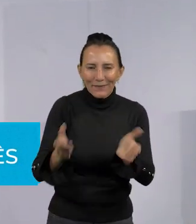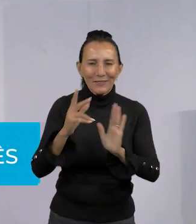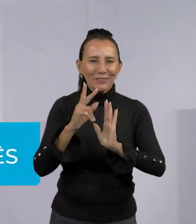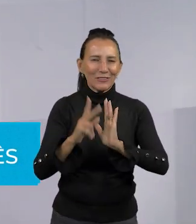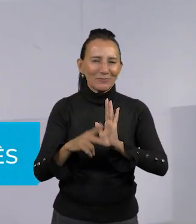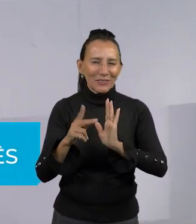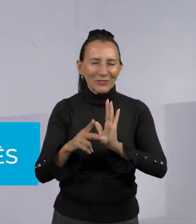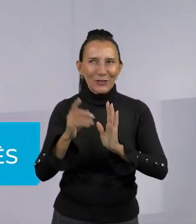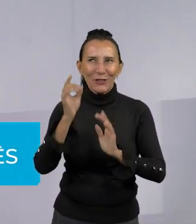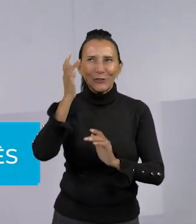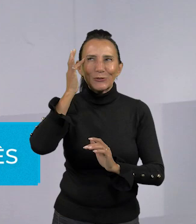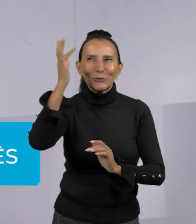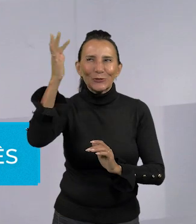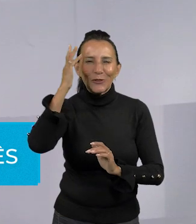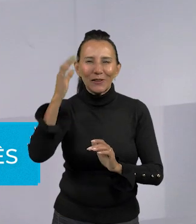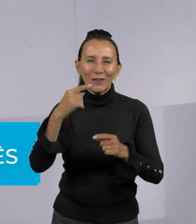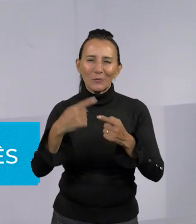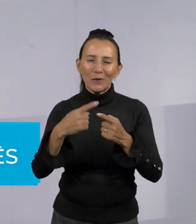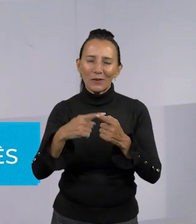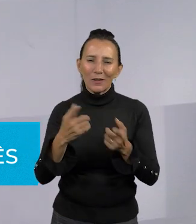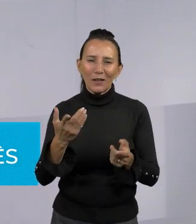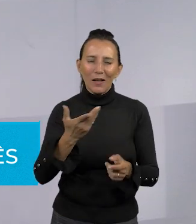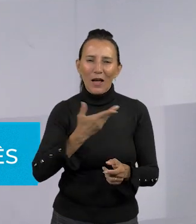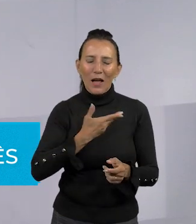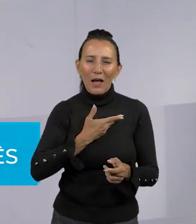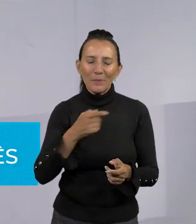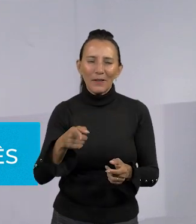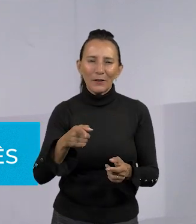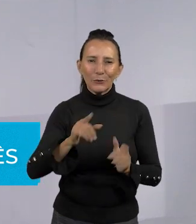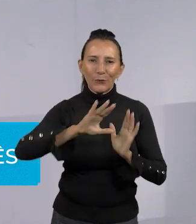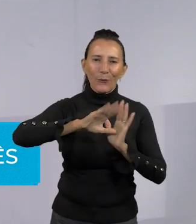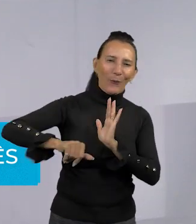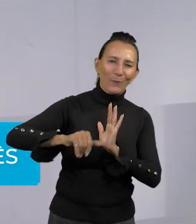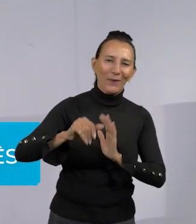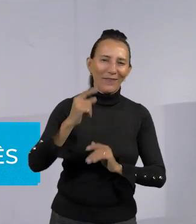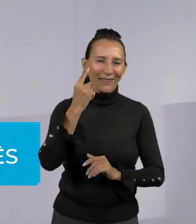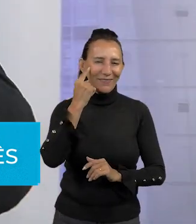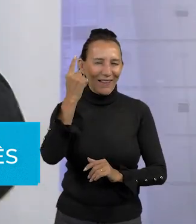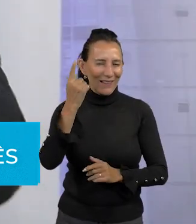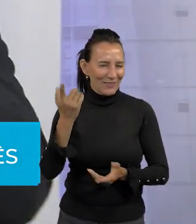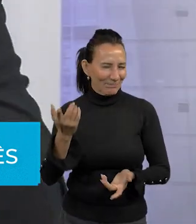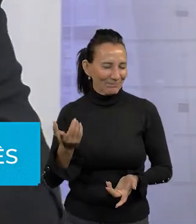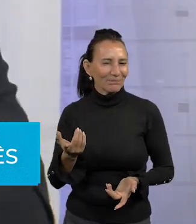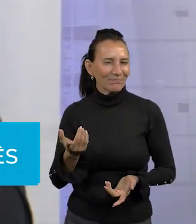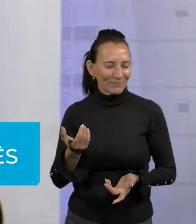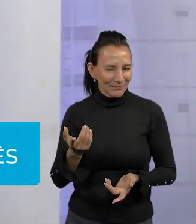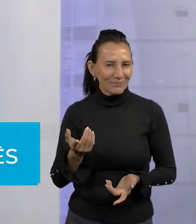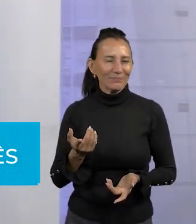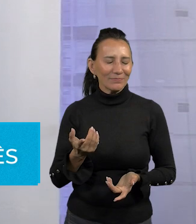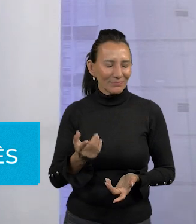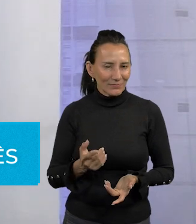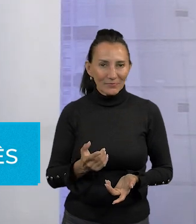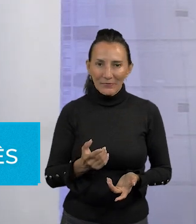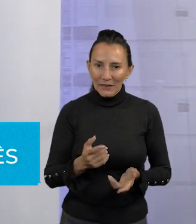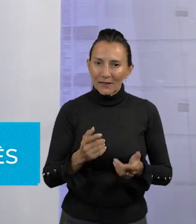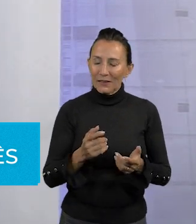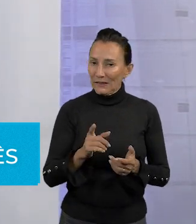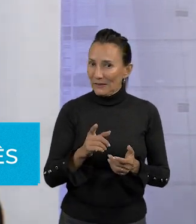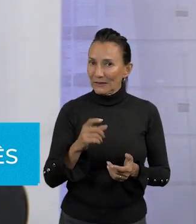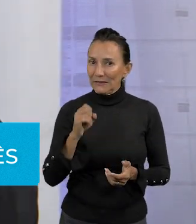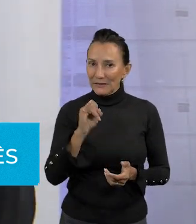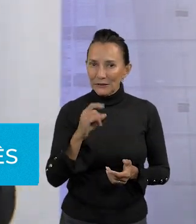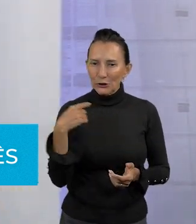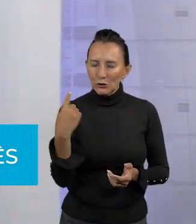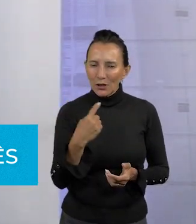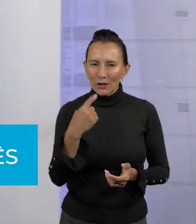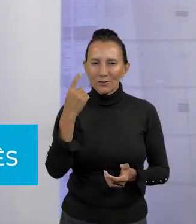seus seus ideais porque amigos roubaram a sua ideia Ok e partindo para um princípio espiritual